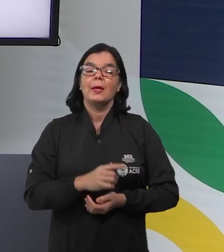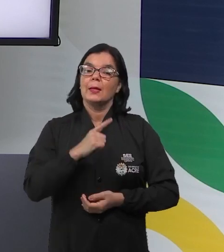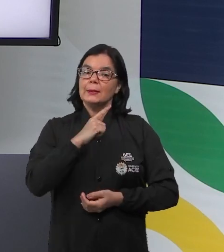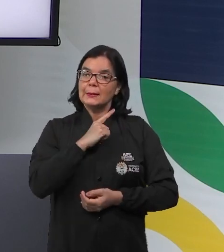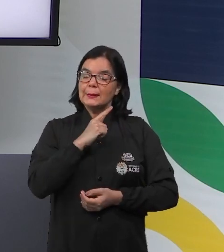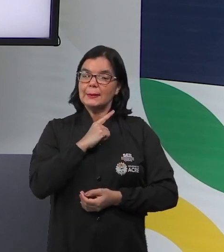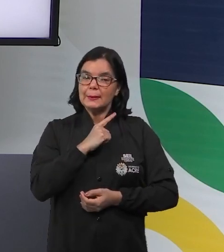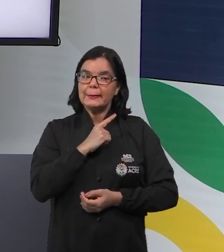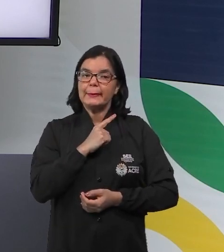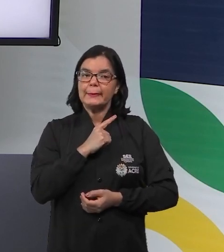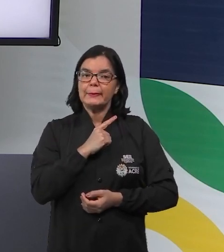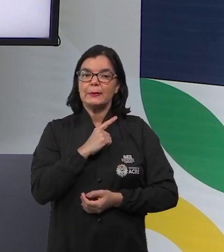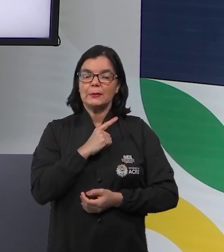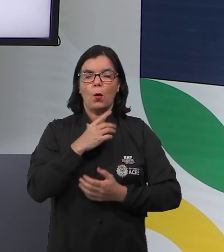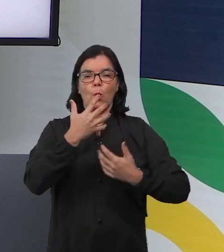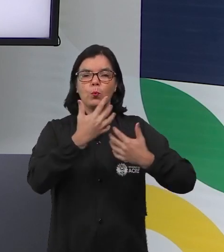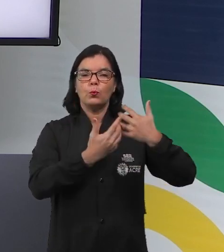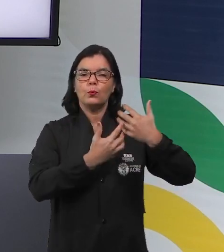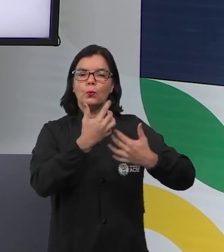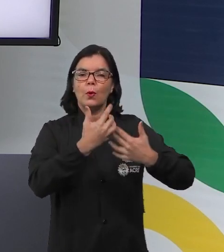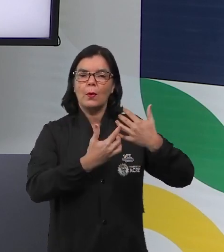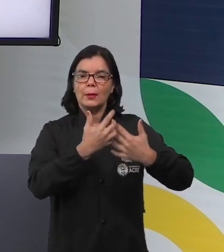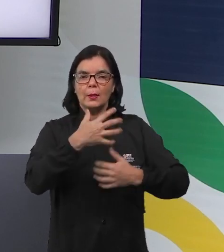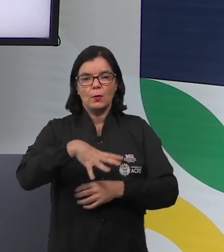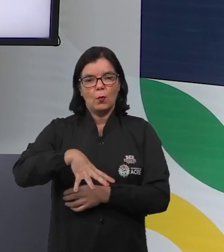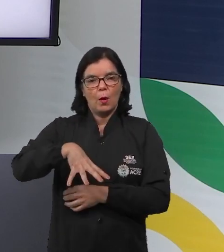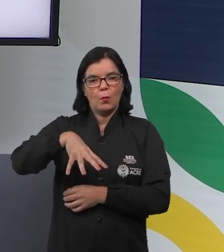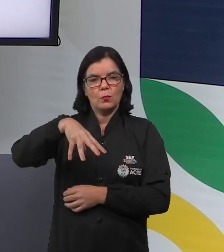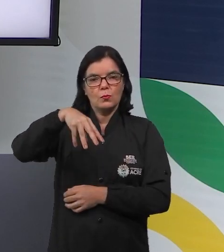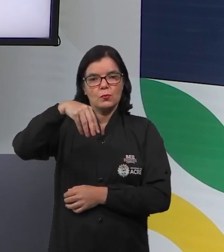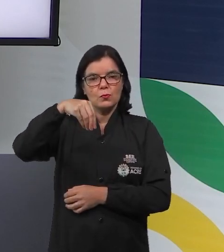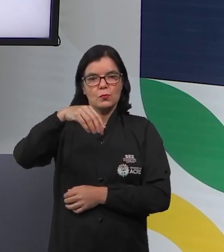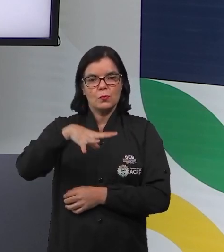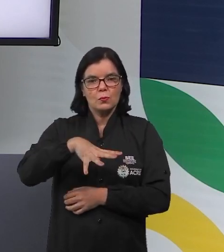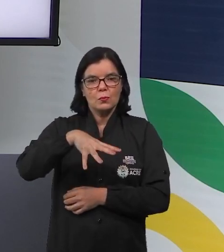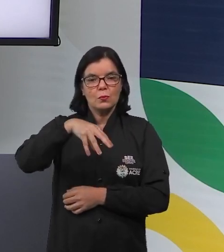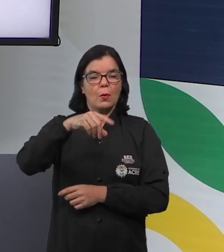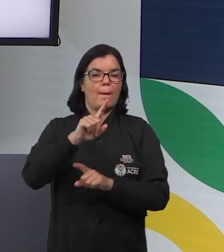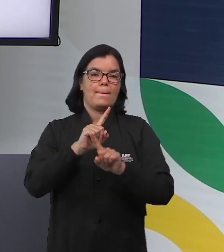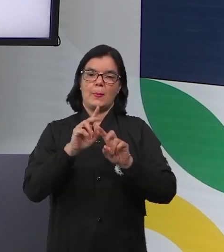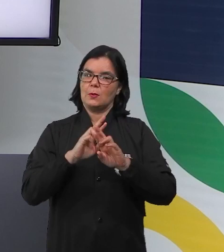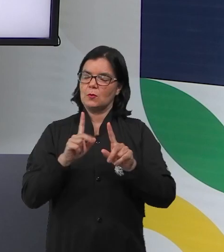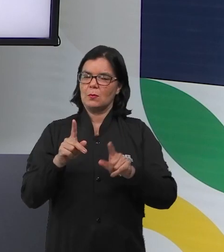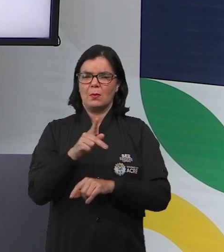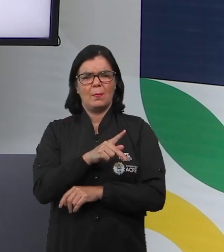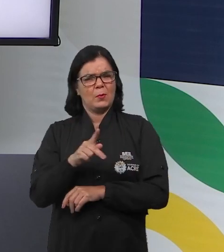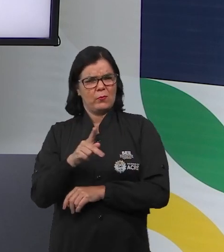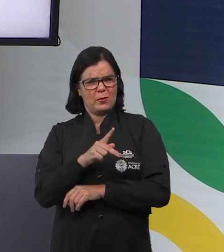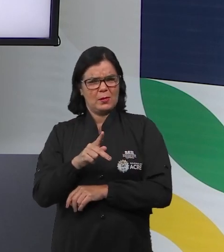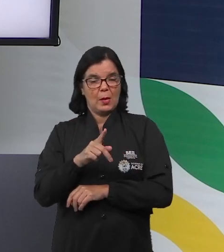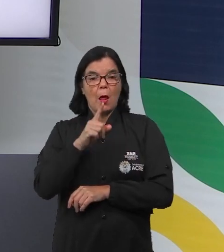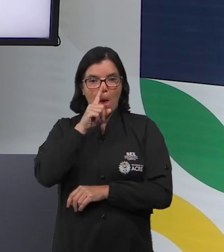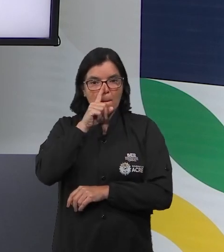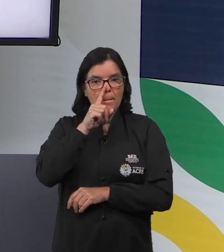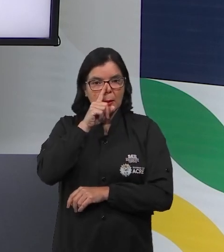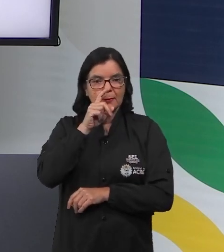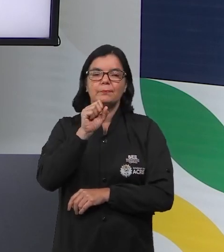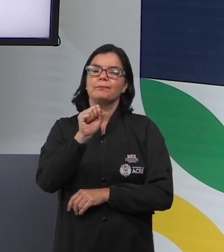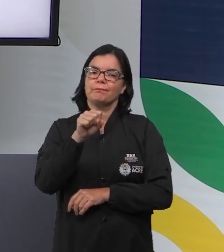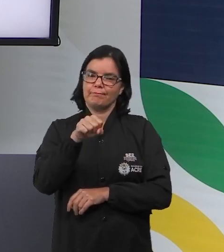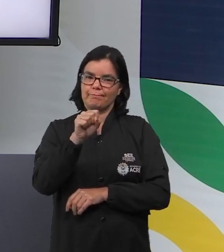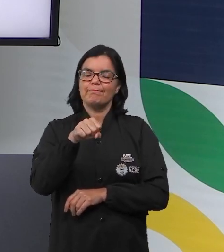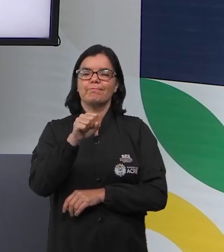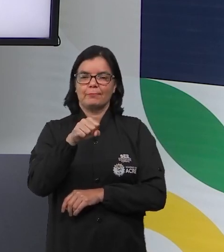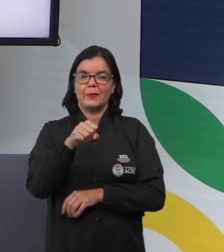são muito confundidas com as águas vivas, mas não são. Professora, elas são perigosas? Sim,